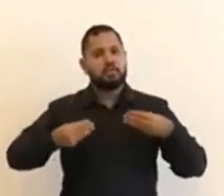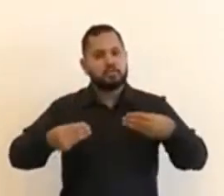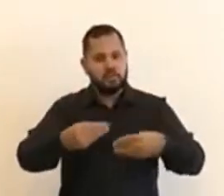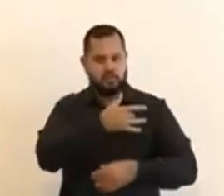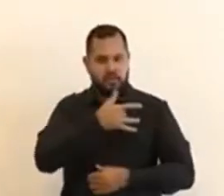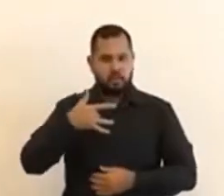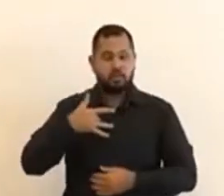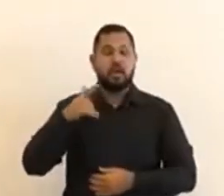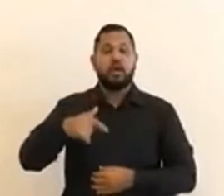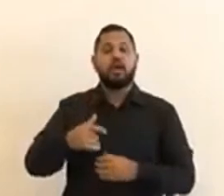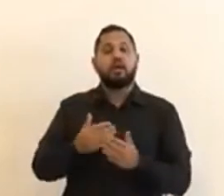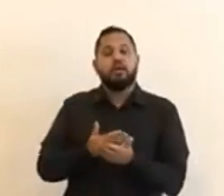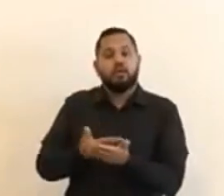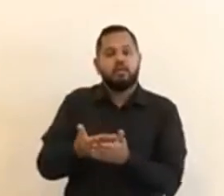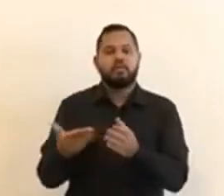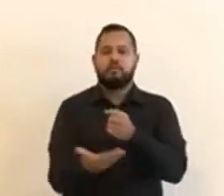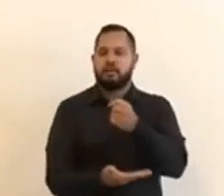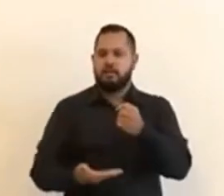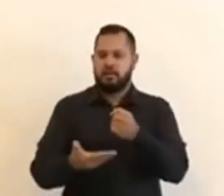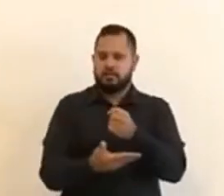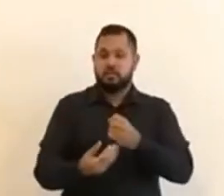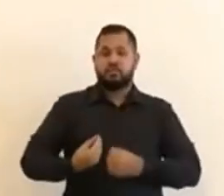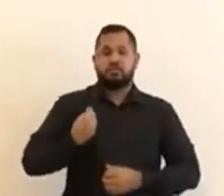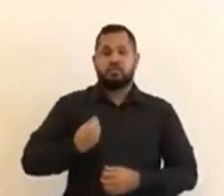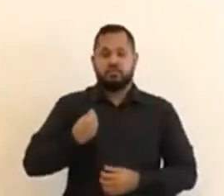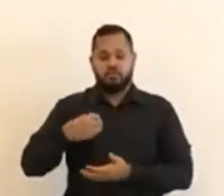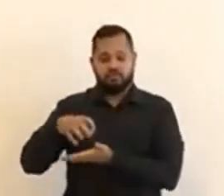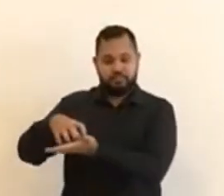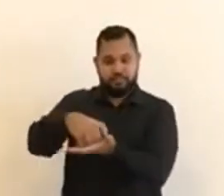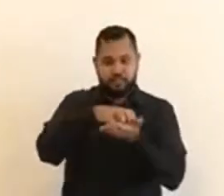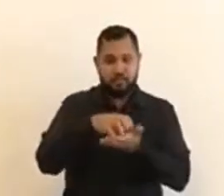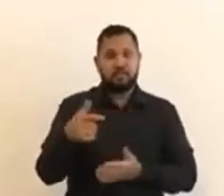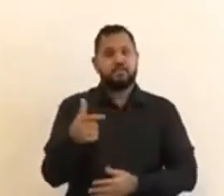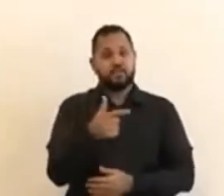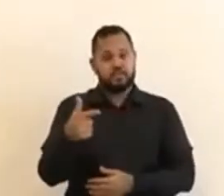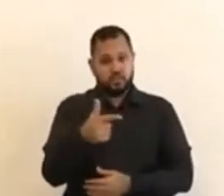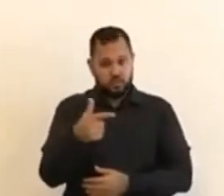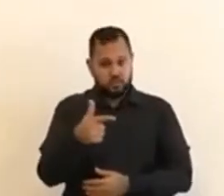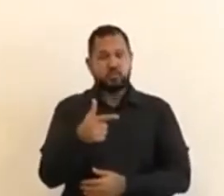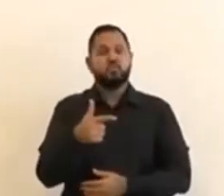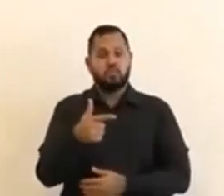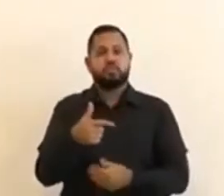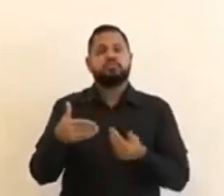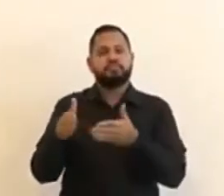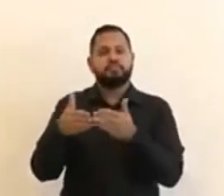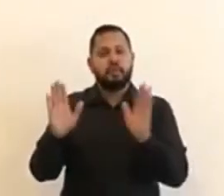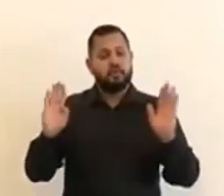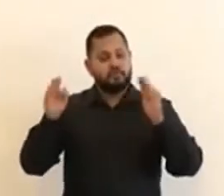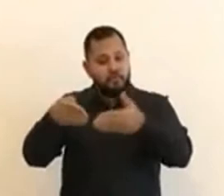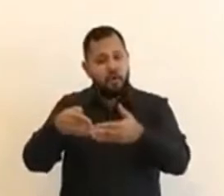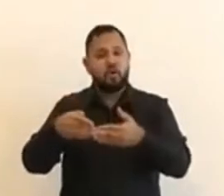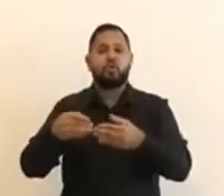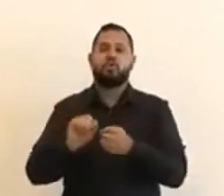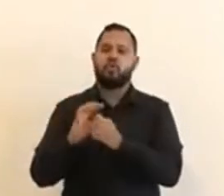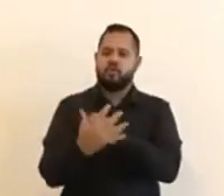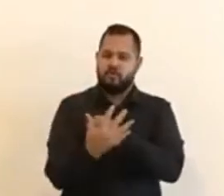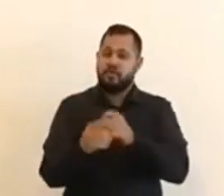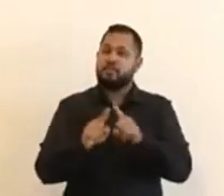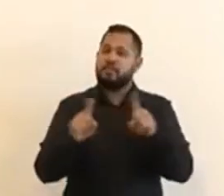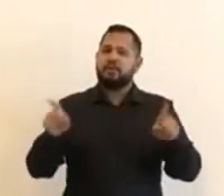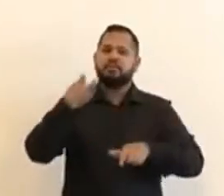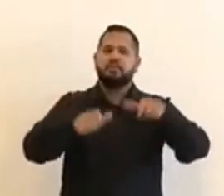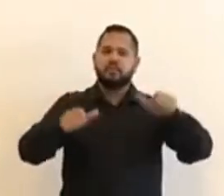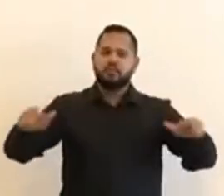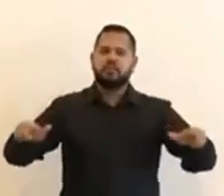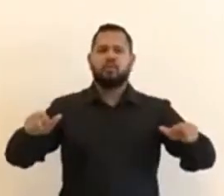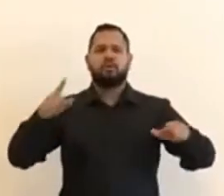no início. Nós temos 22 unidades básicas de saúde abertas, só tratando para a Covid. Porém, as pessoas